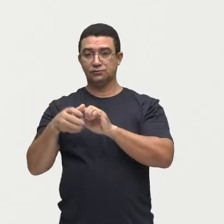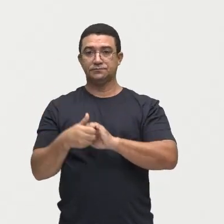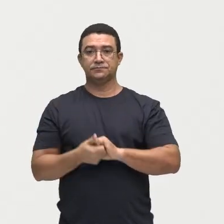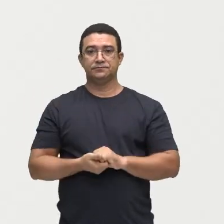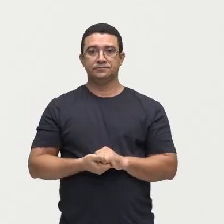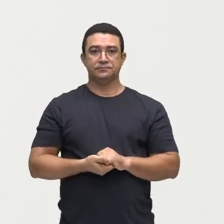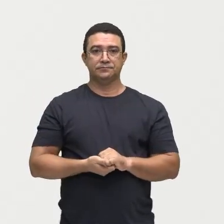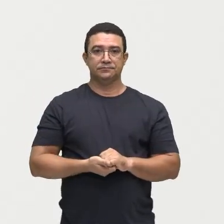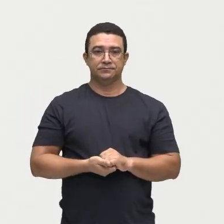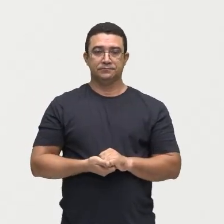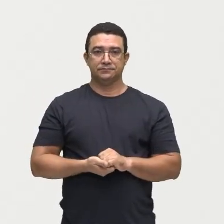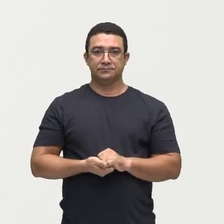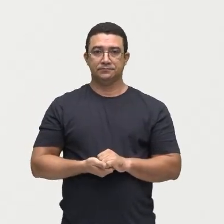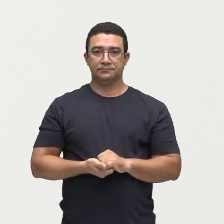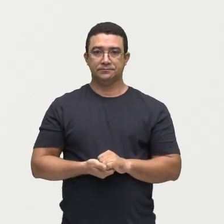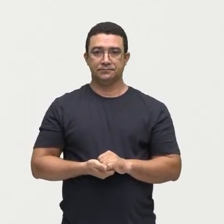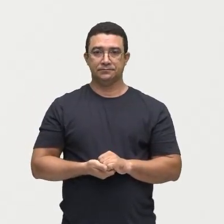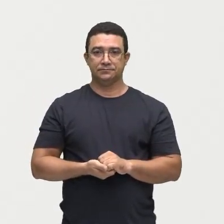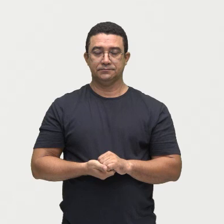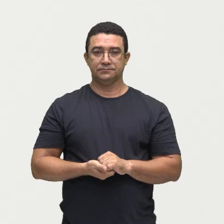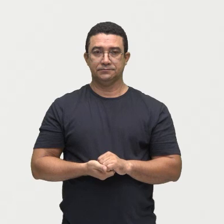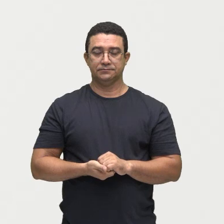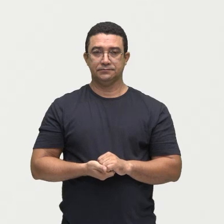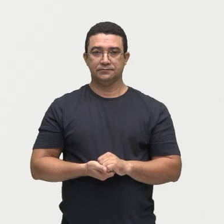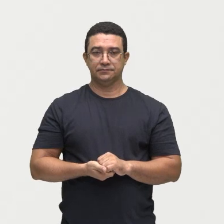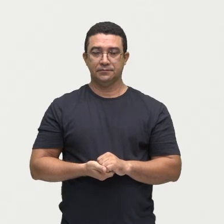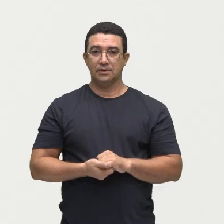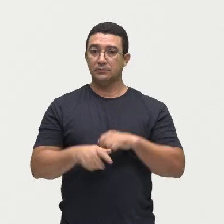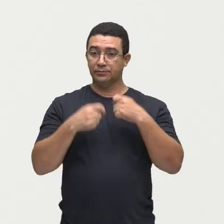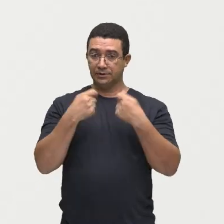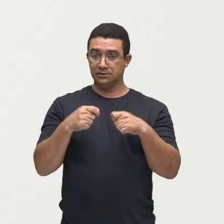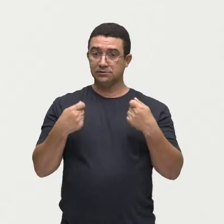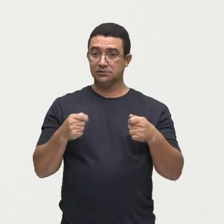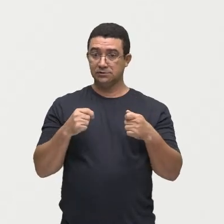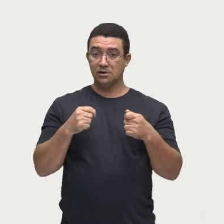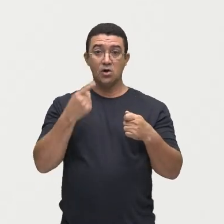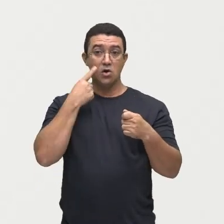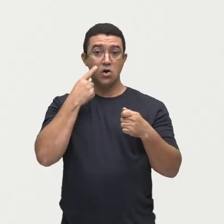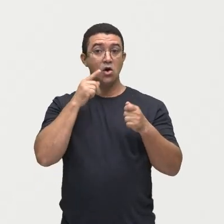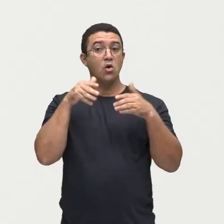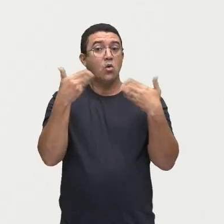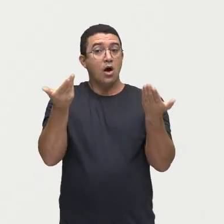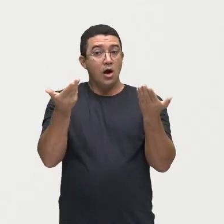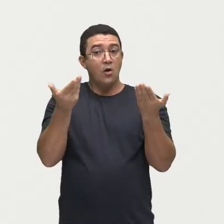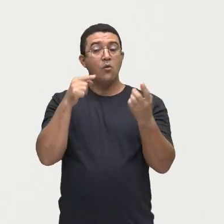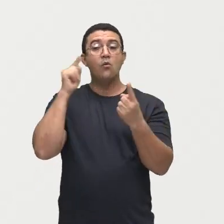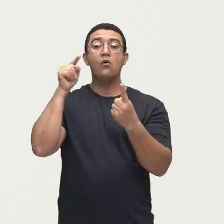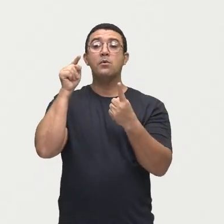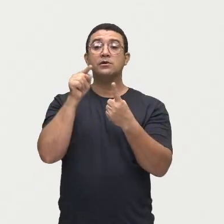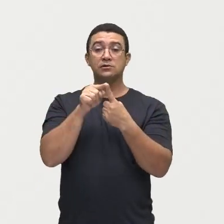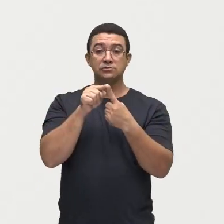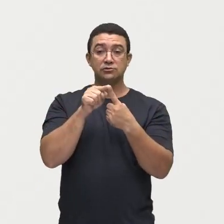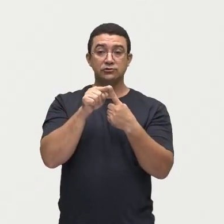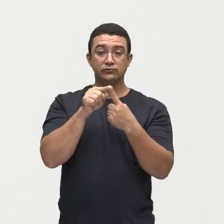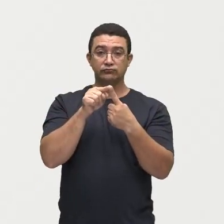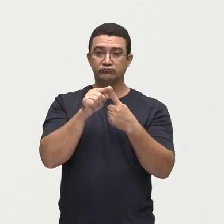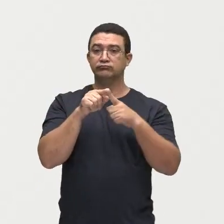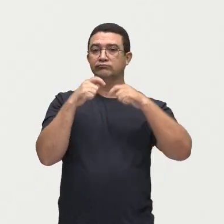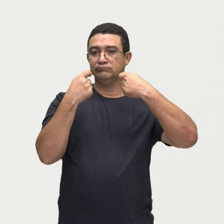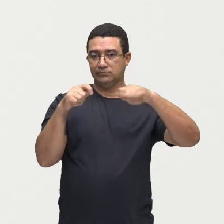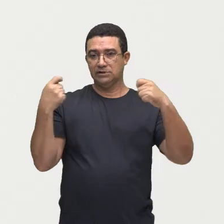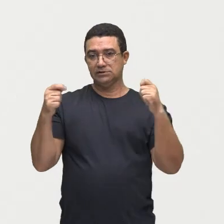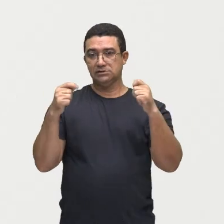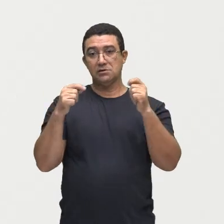pronomes em qualquer lugar e vai dizer que é um pronome relativo, porque ele tem uma função, né? Ele tem que fazer referência a um